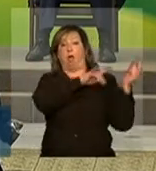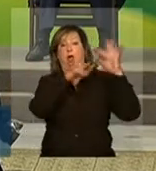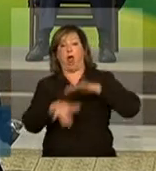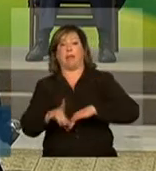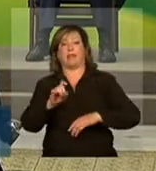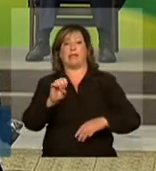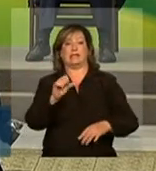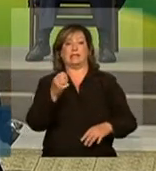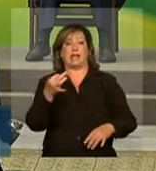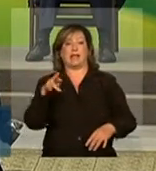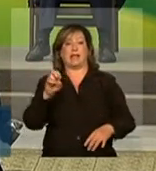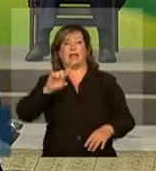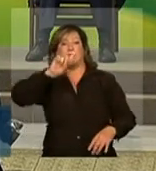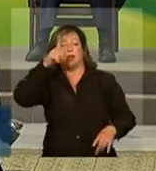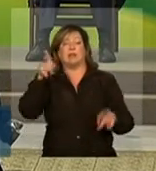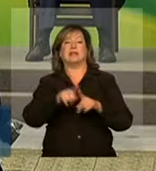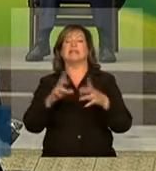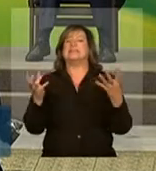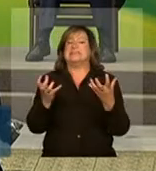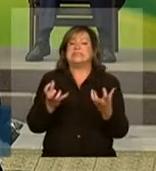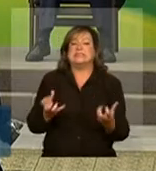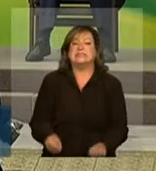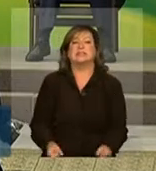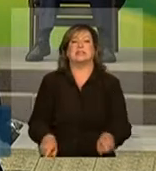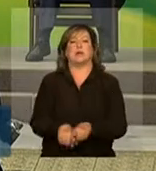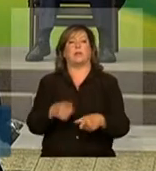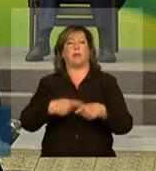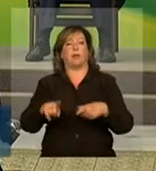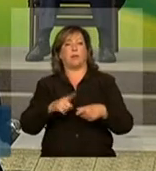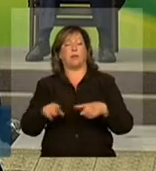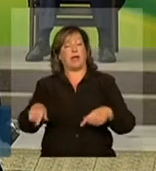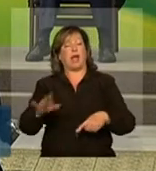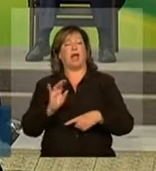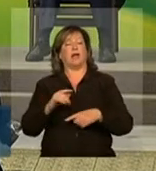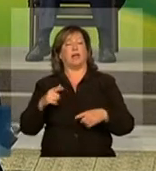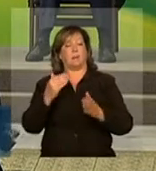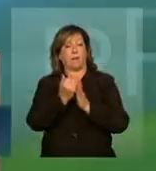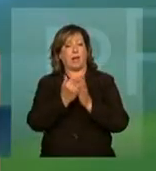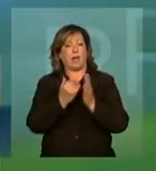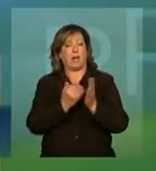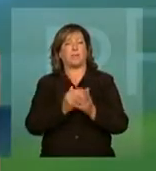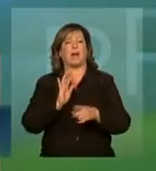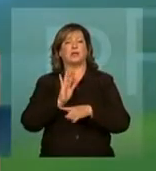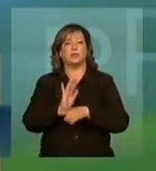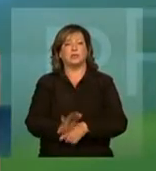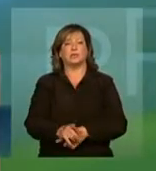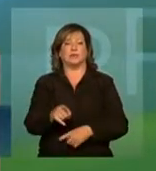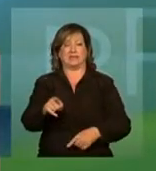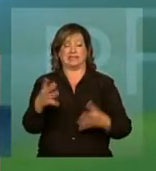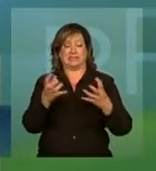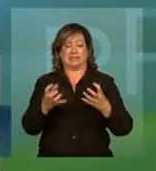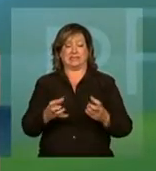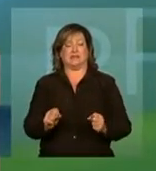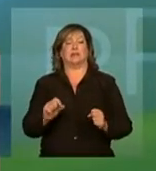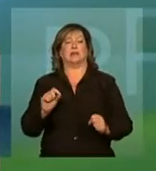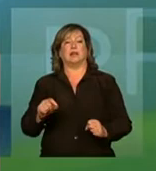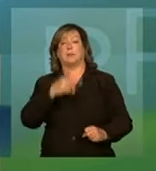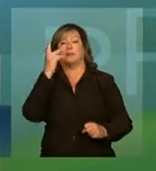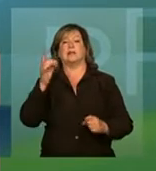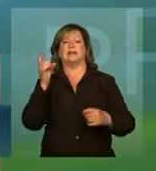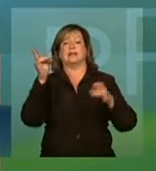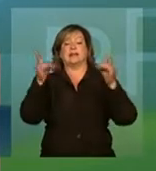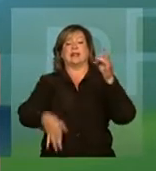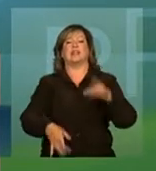programa de enfrentamento à seca, que impediu que a maior estiagem dos últimos 50 anos trouxesse novamente cenas dos retirantes,